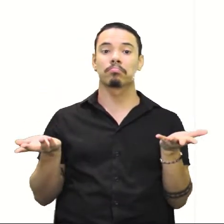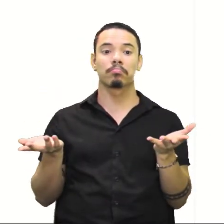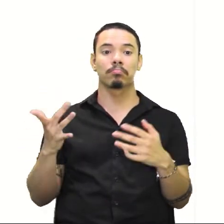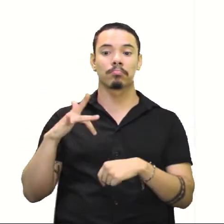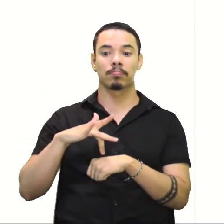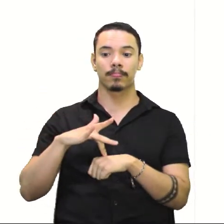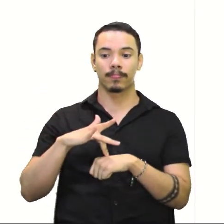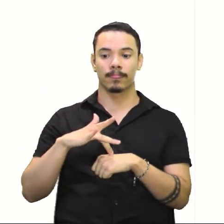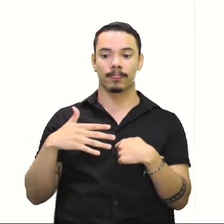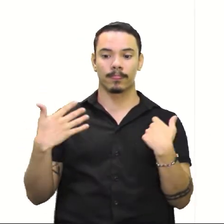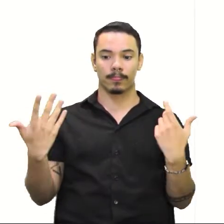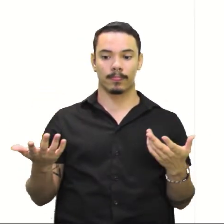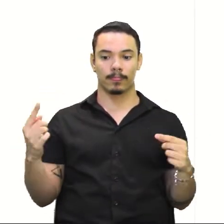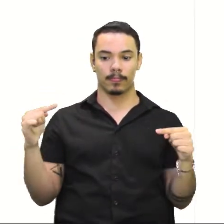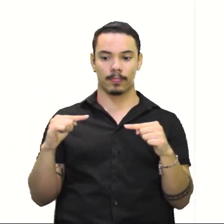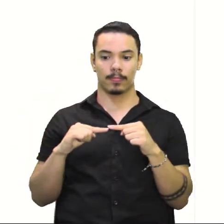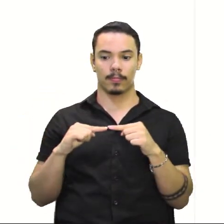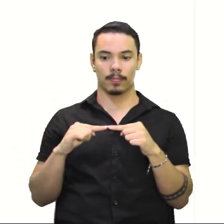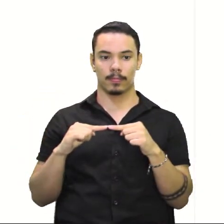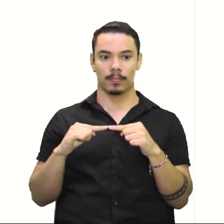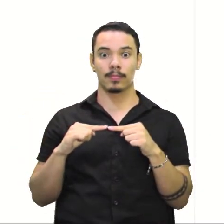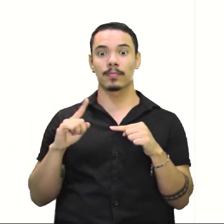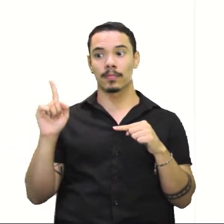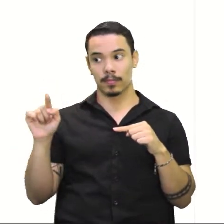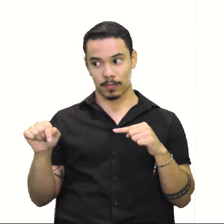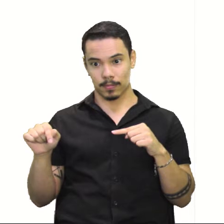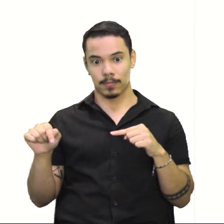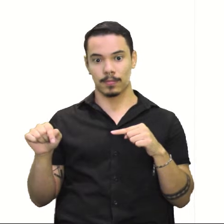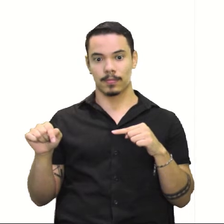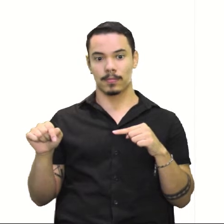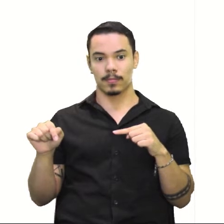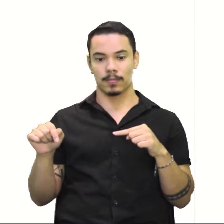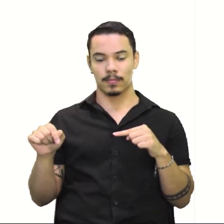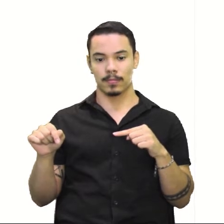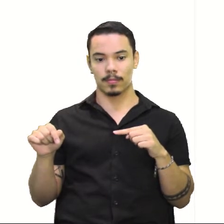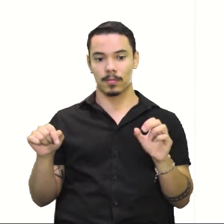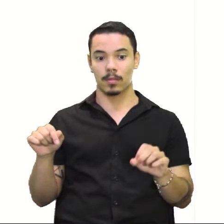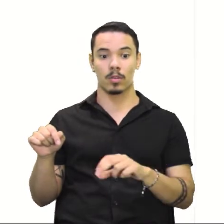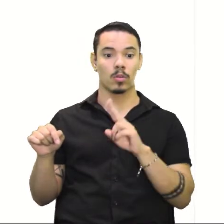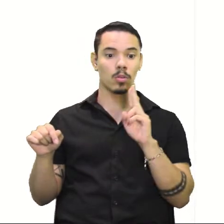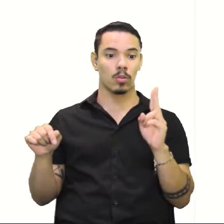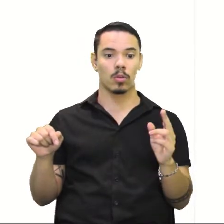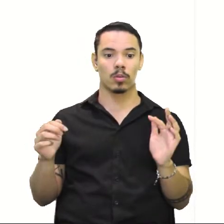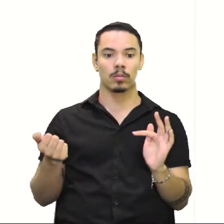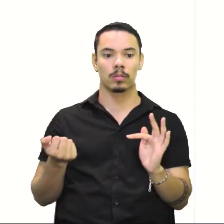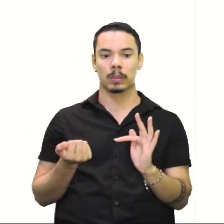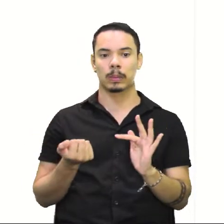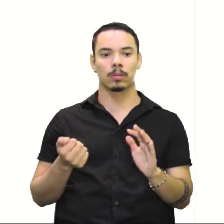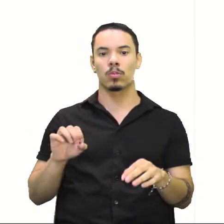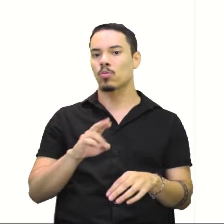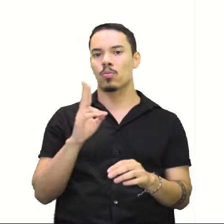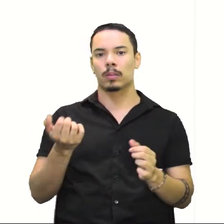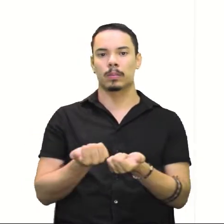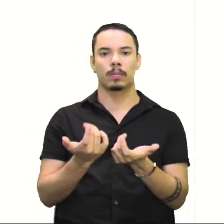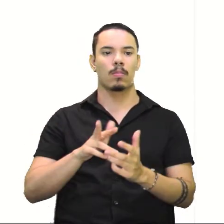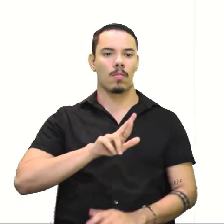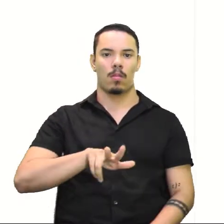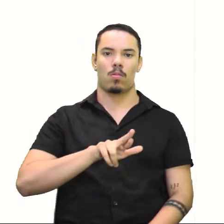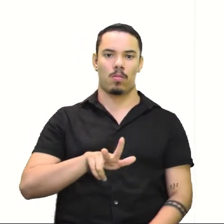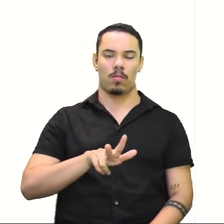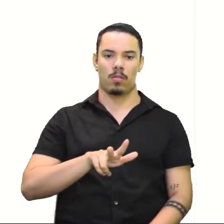qual condição? É polinômio? É expressão polinomial ou não? A primeira coisa importante é essa,